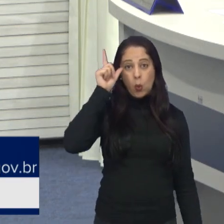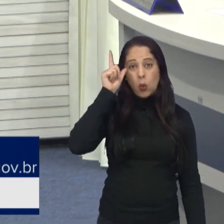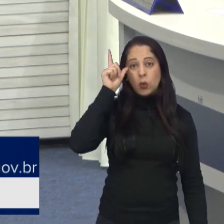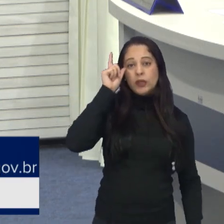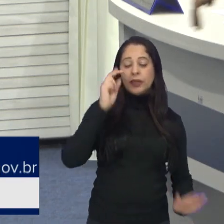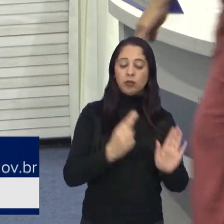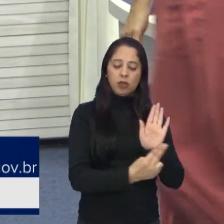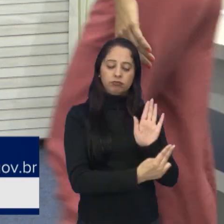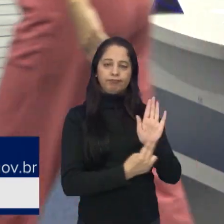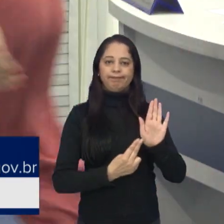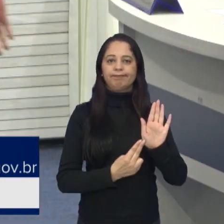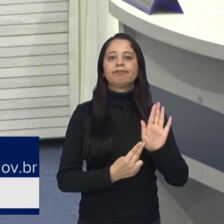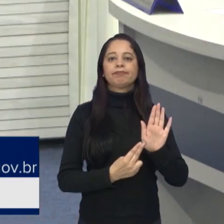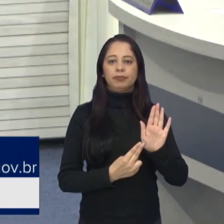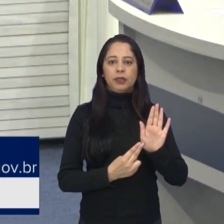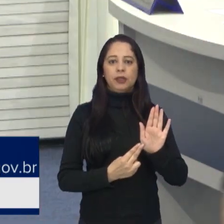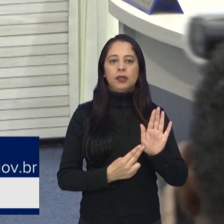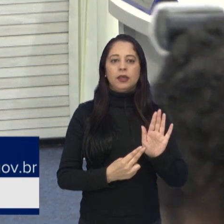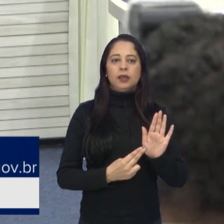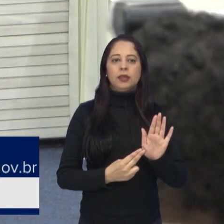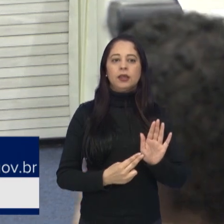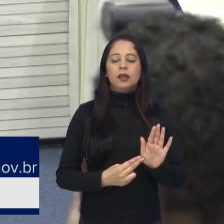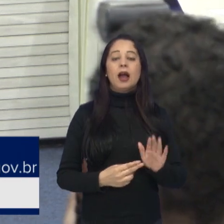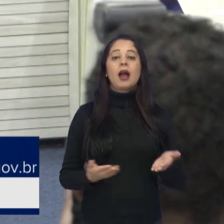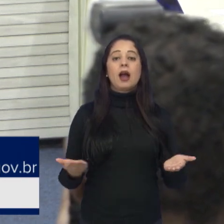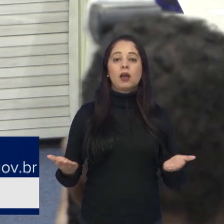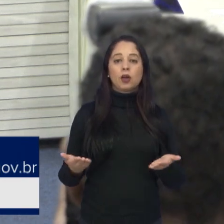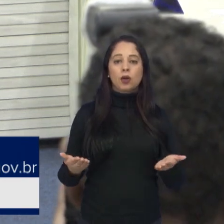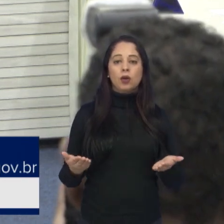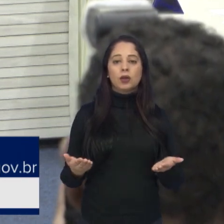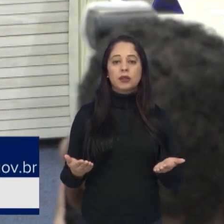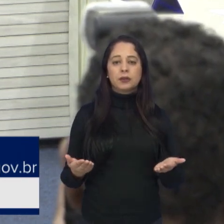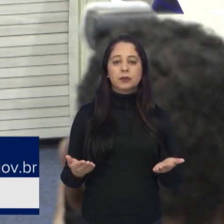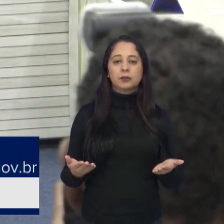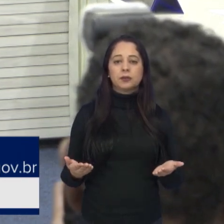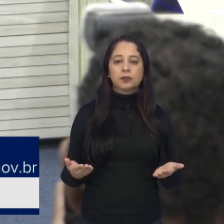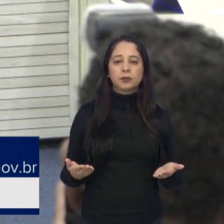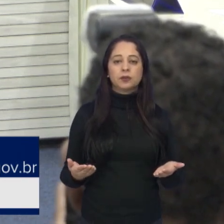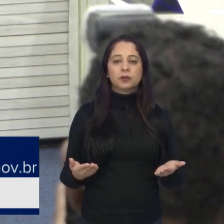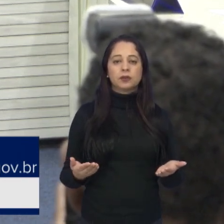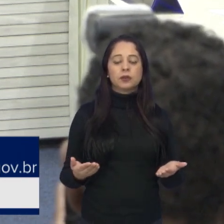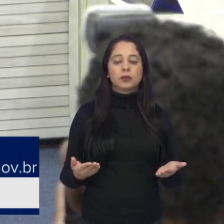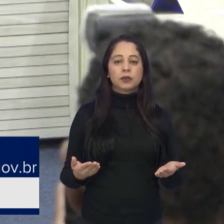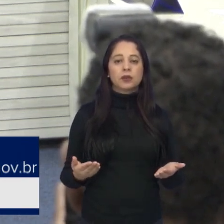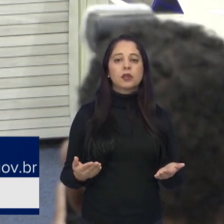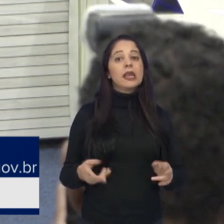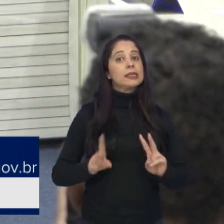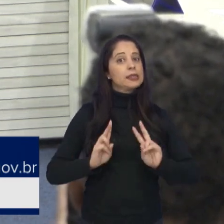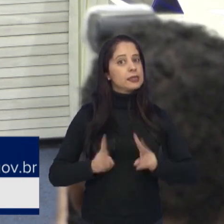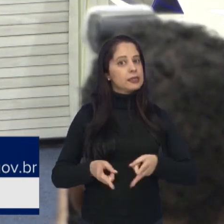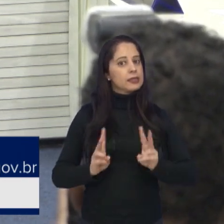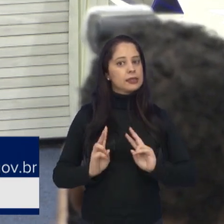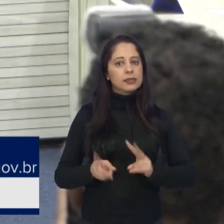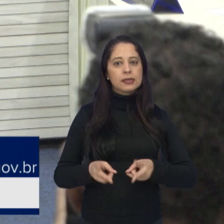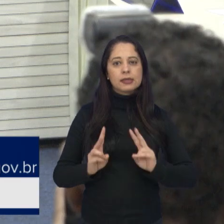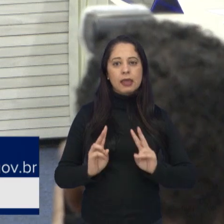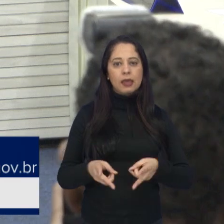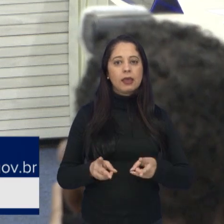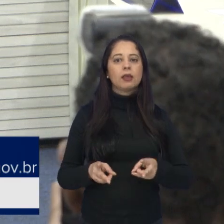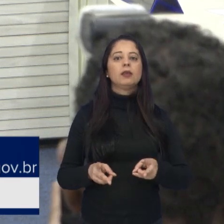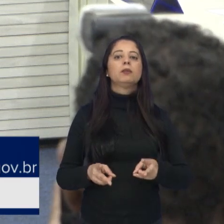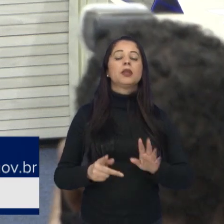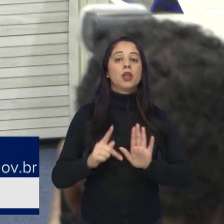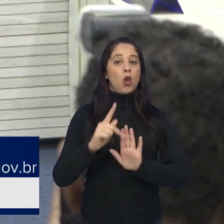é de importância, que está ajudando as pessoas. E nós, por coerência, sempre que tiver